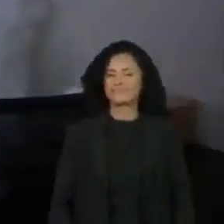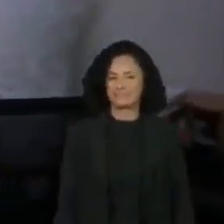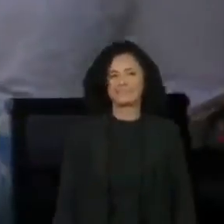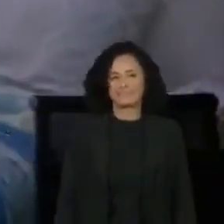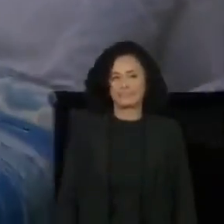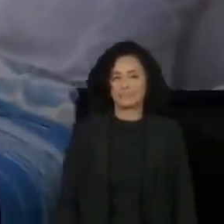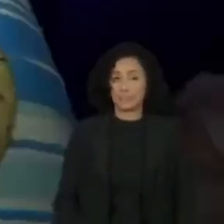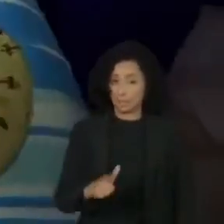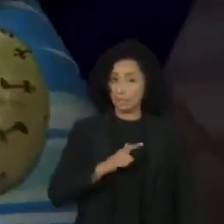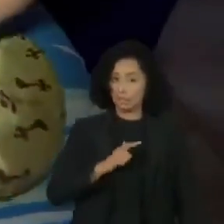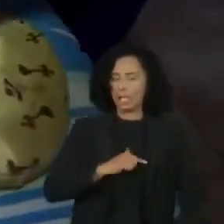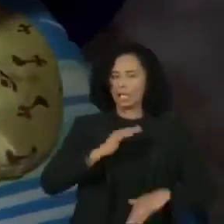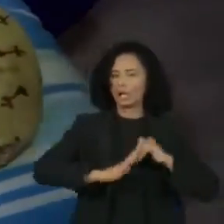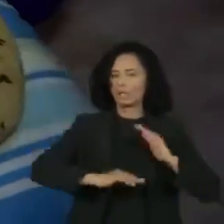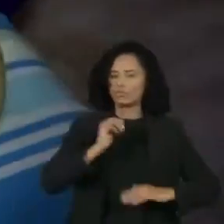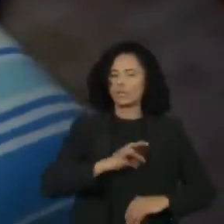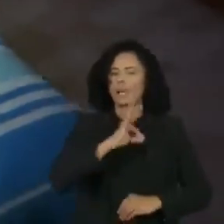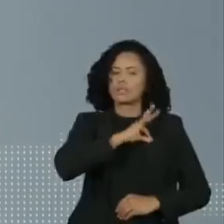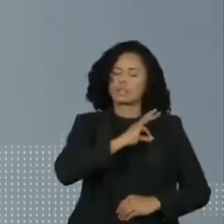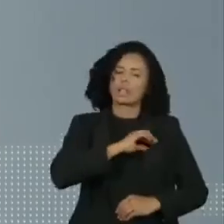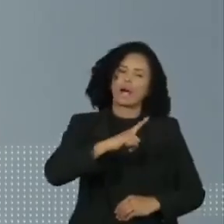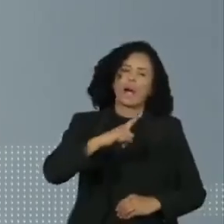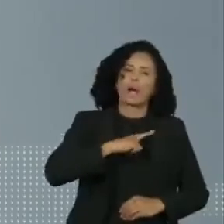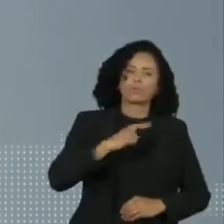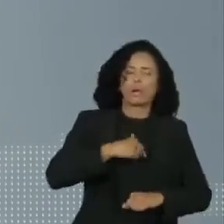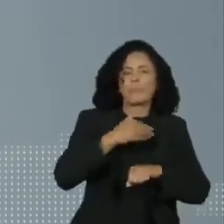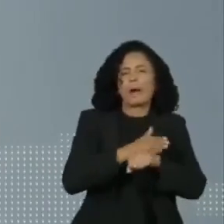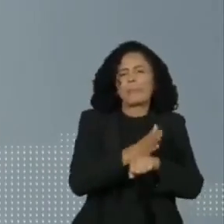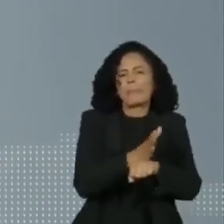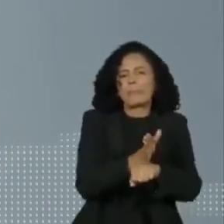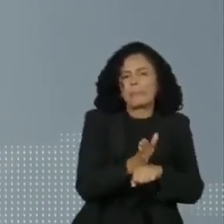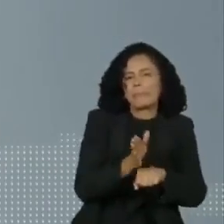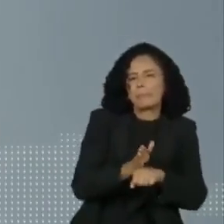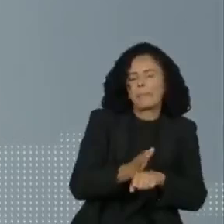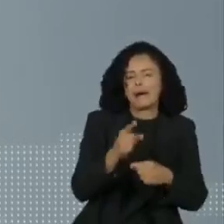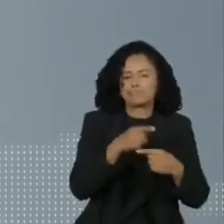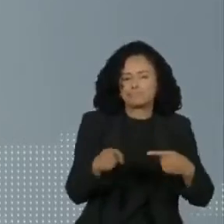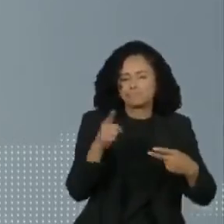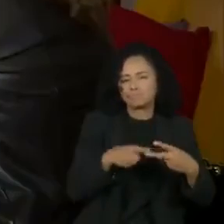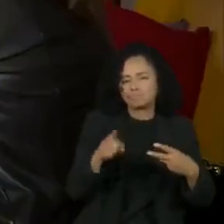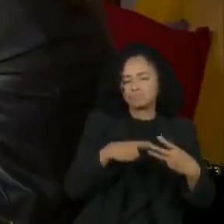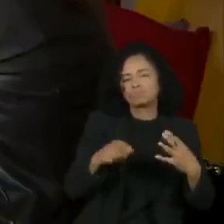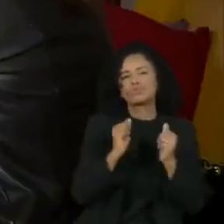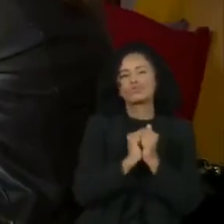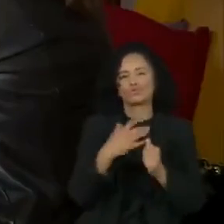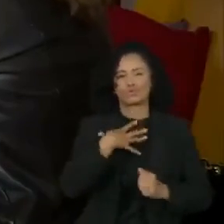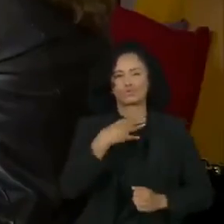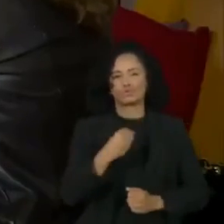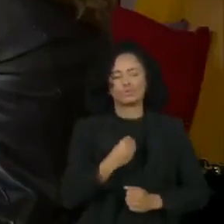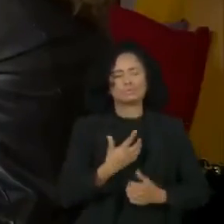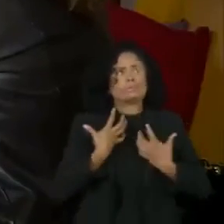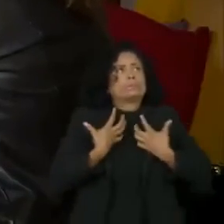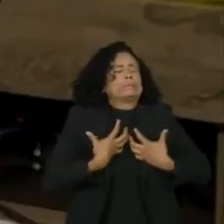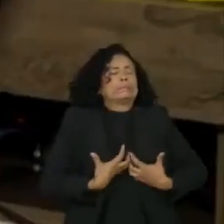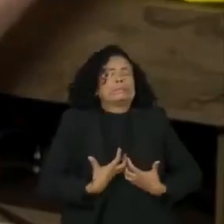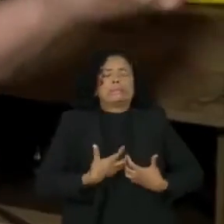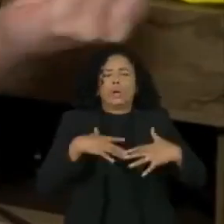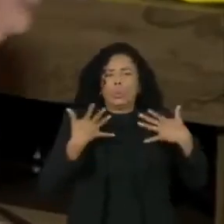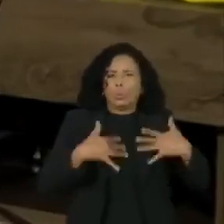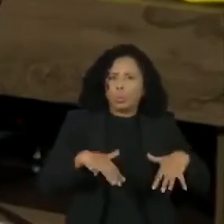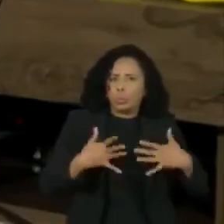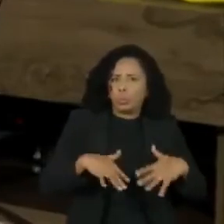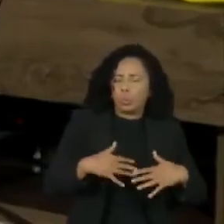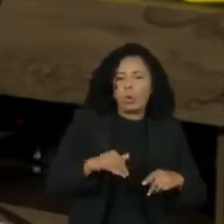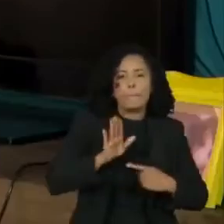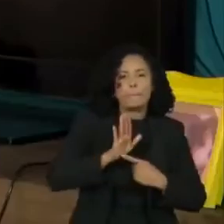atividades remuneradas que exerce e os cuidados em tempo integral durante a semana com Sara e Pietro geram exaustão que se manifesta por